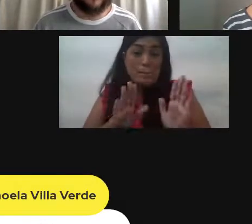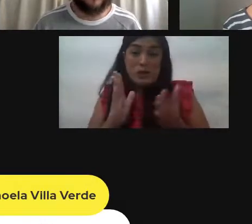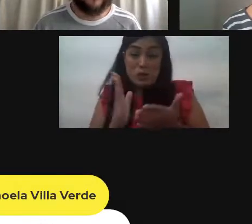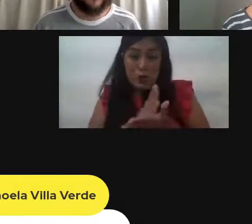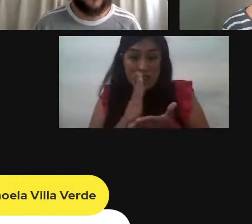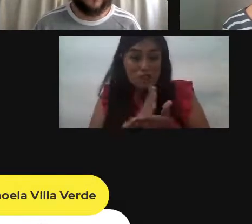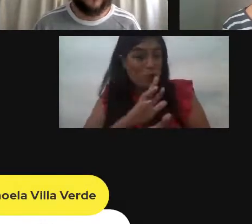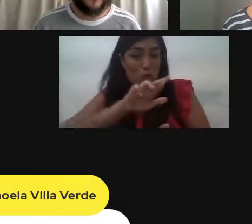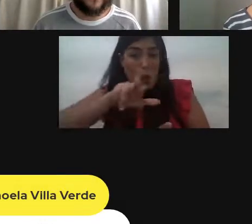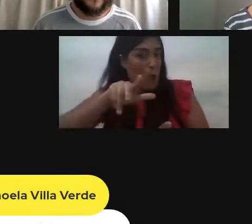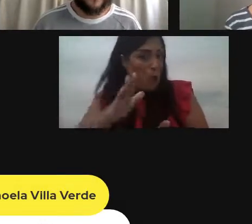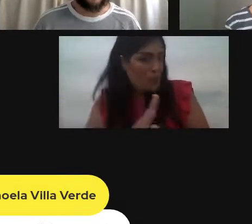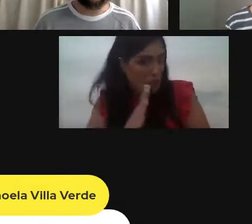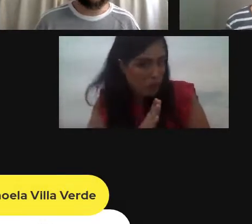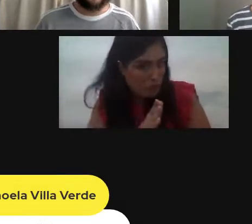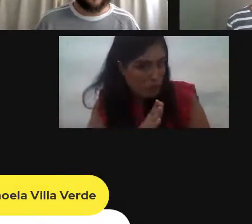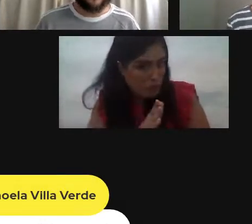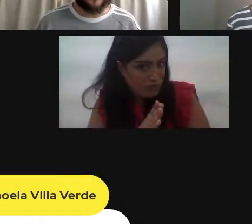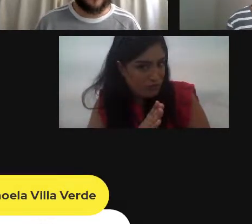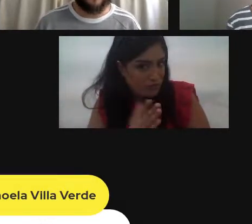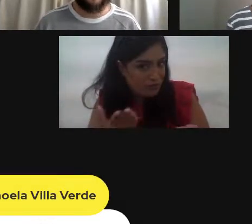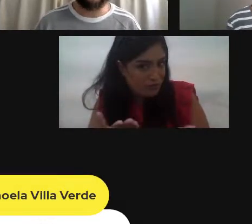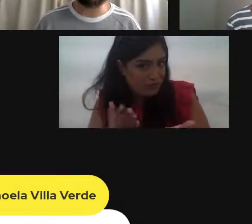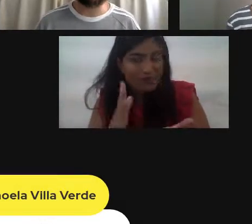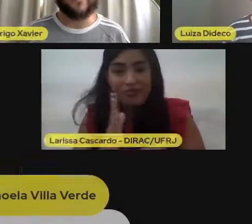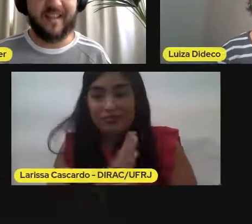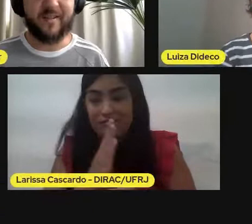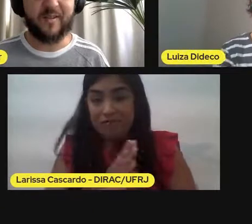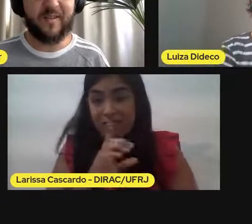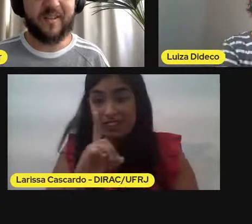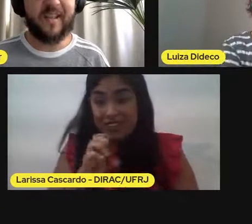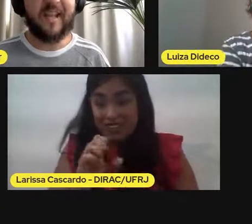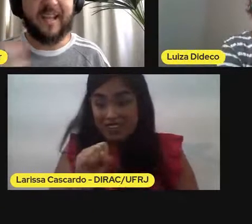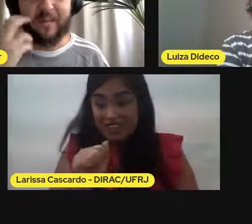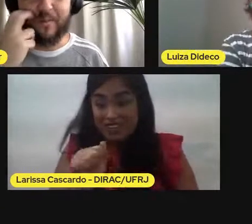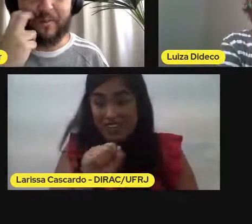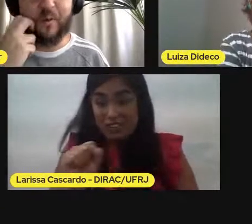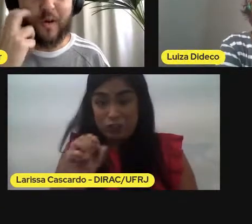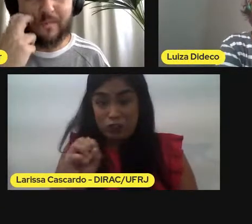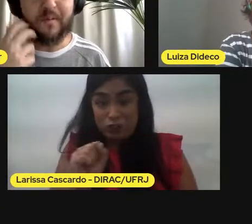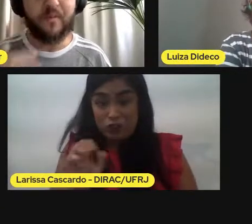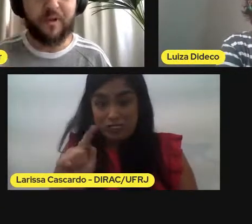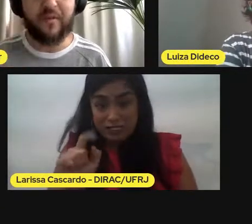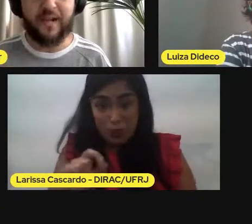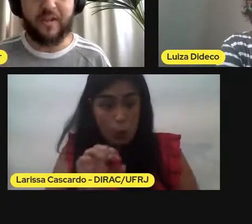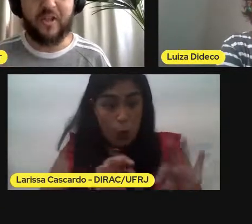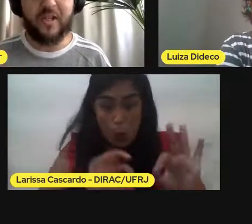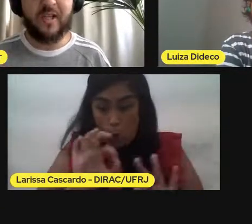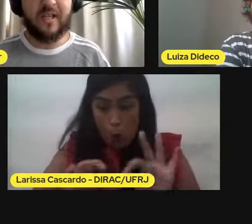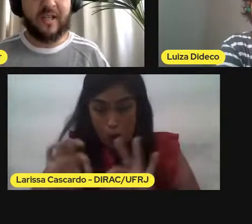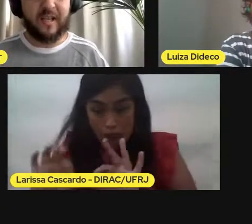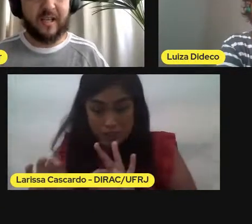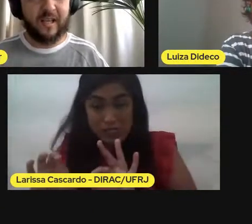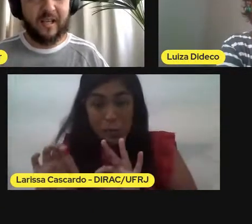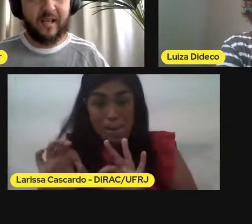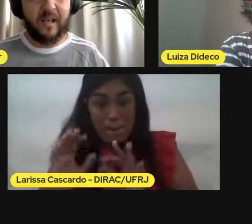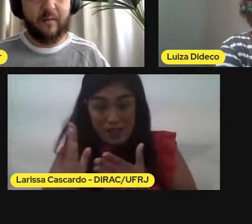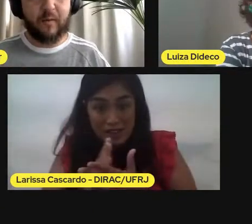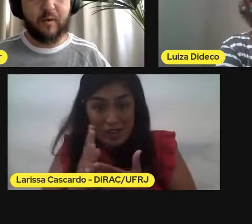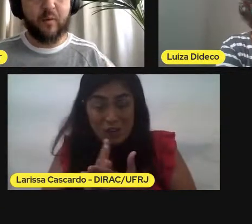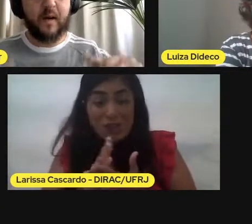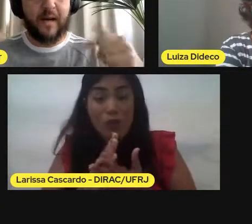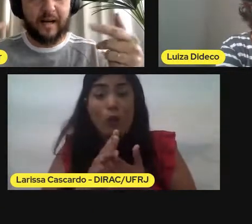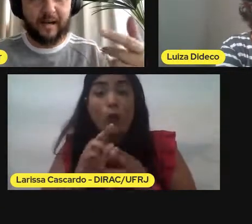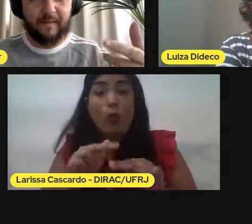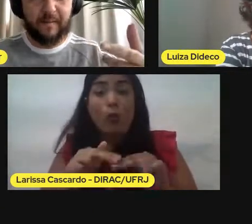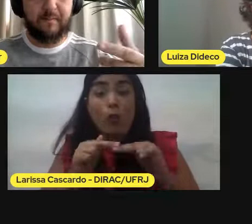livro. É que o livro do Desassossego foi organizado em livro por quatro pessoas diferentes que,